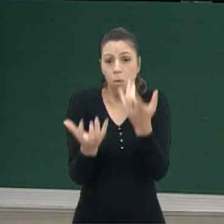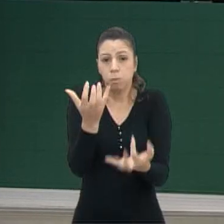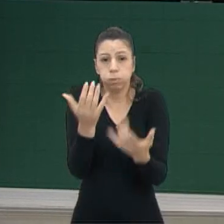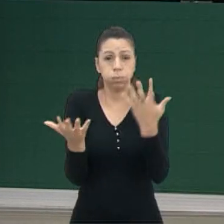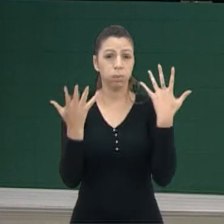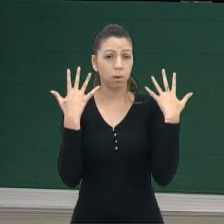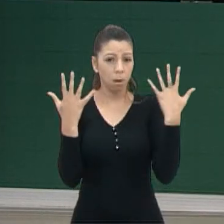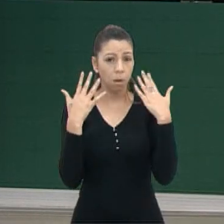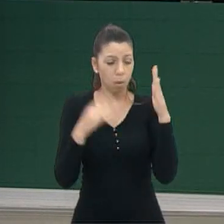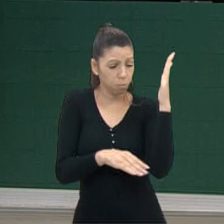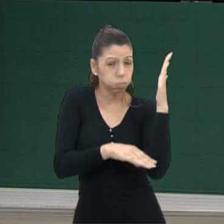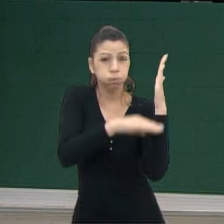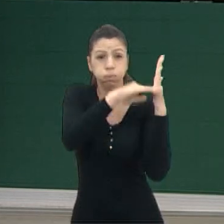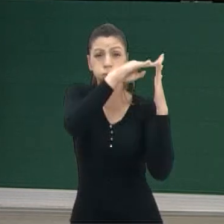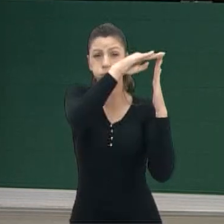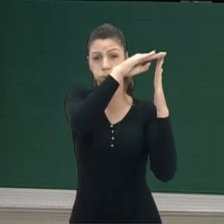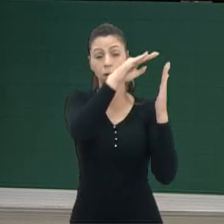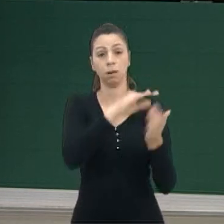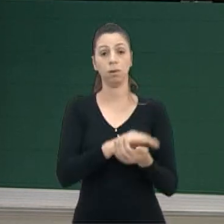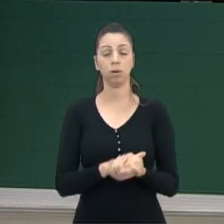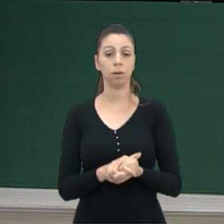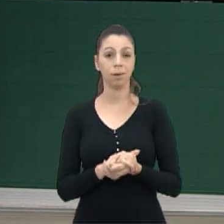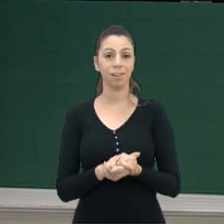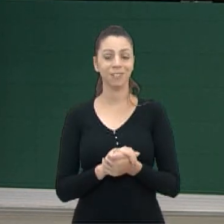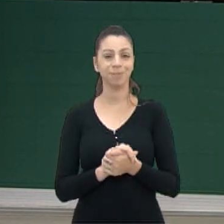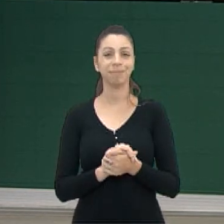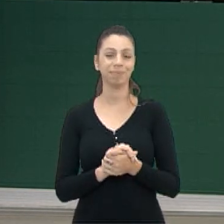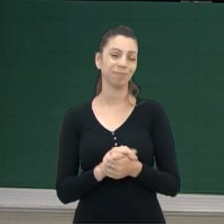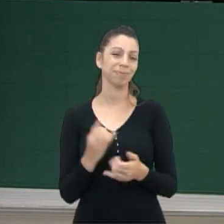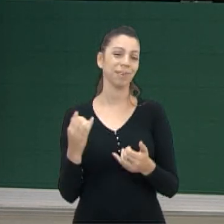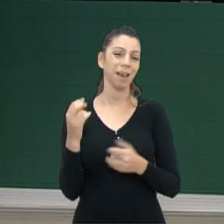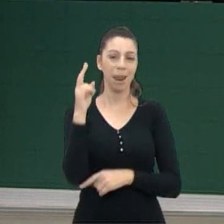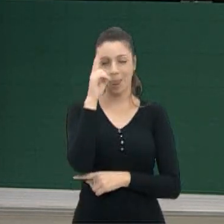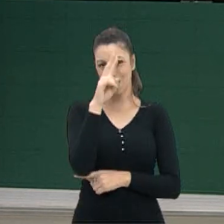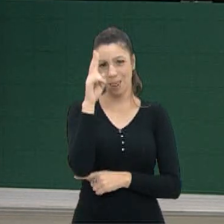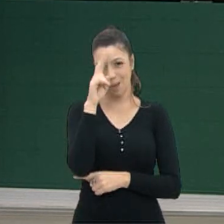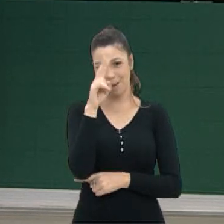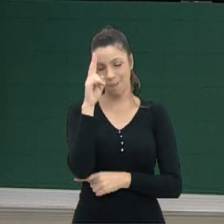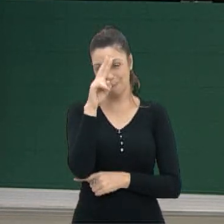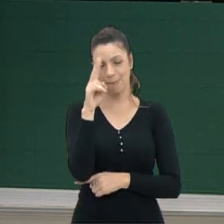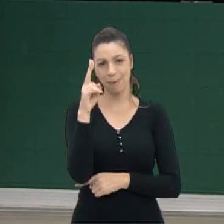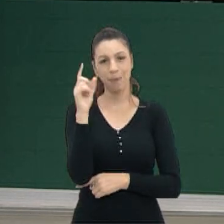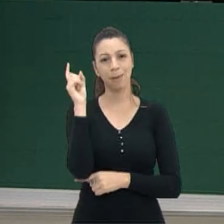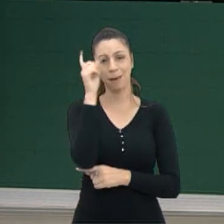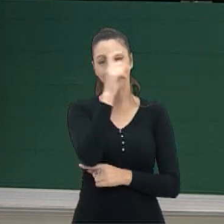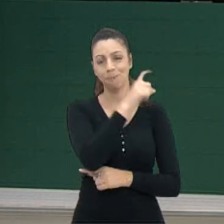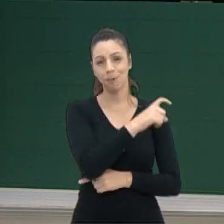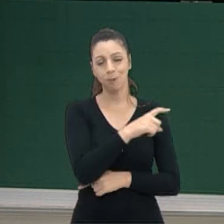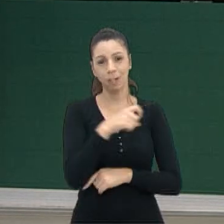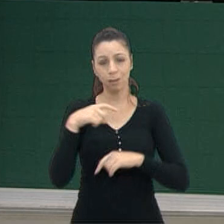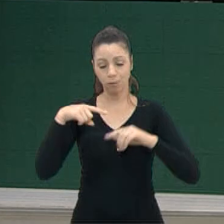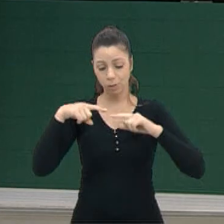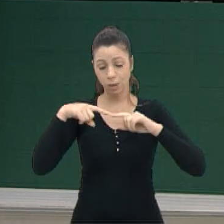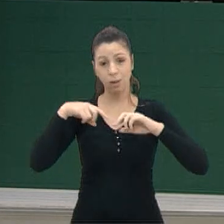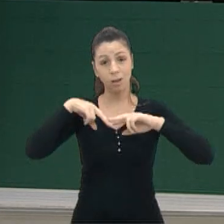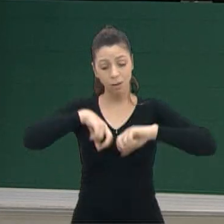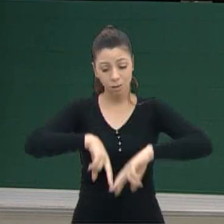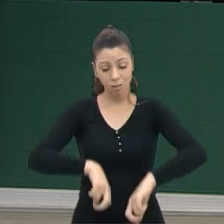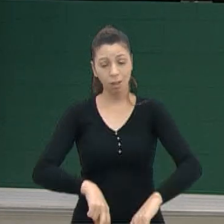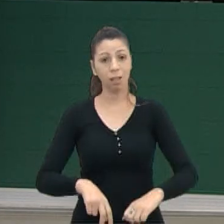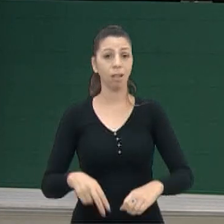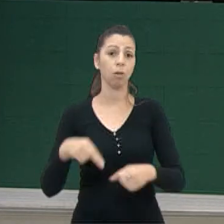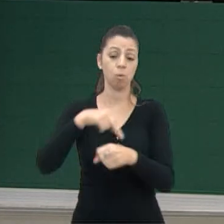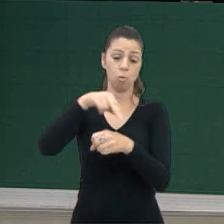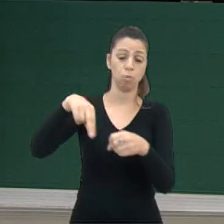alta temperatura. Lembrou da dificuldade de acessar o centro da Terra? Daí principalmente a justificativa